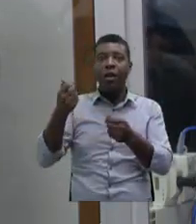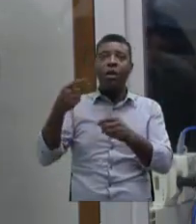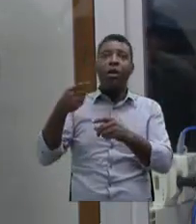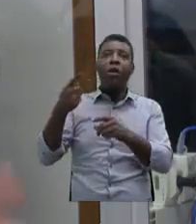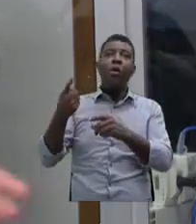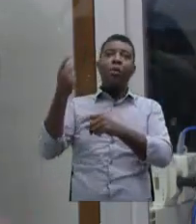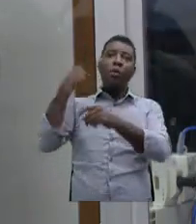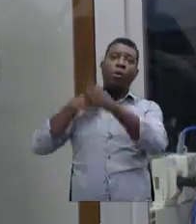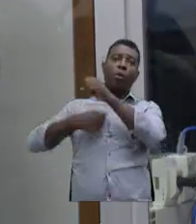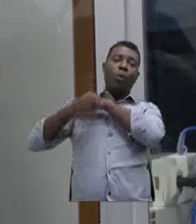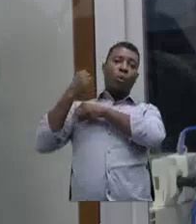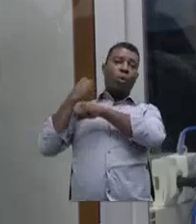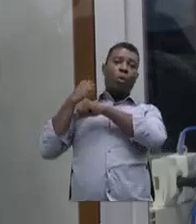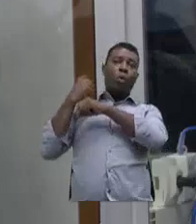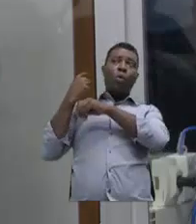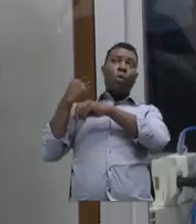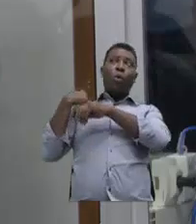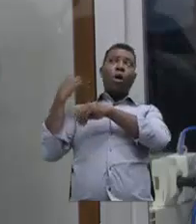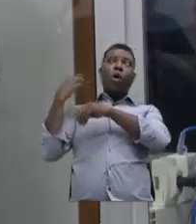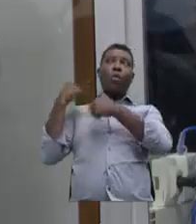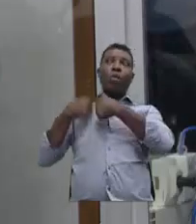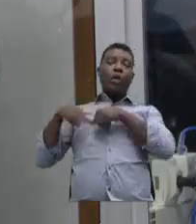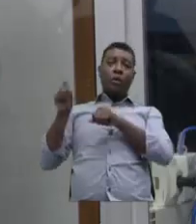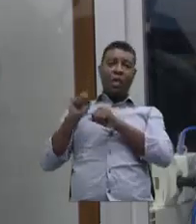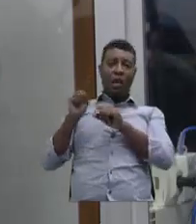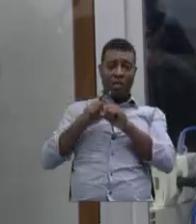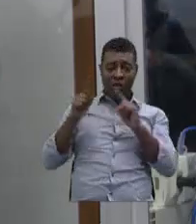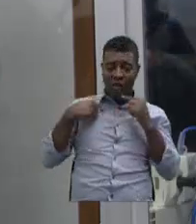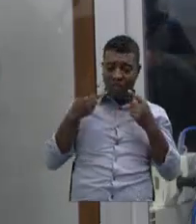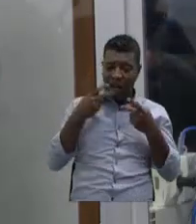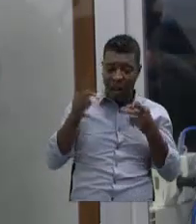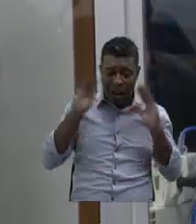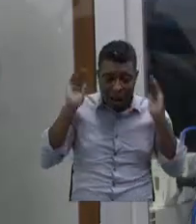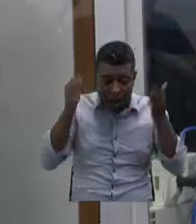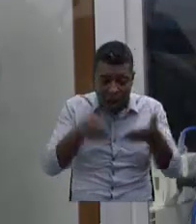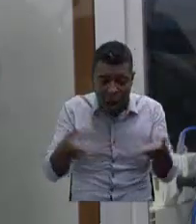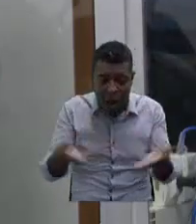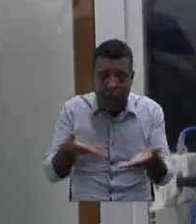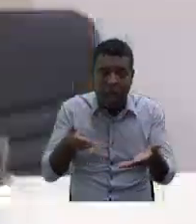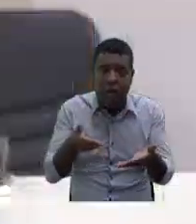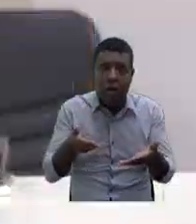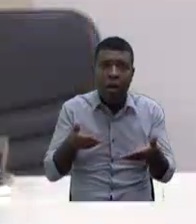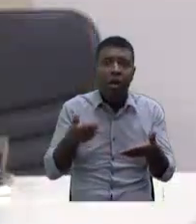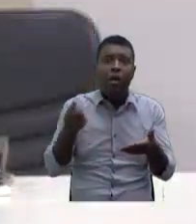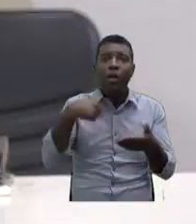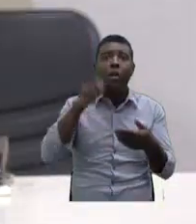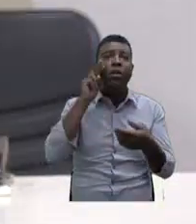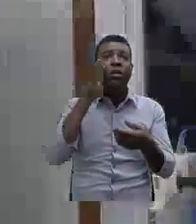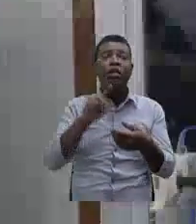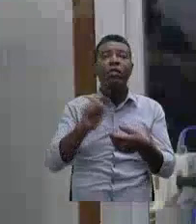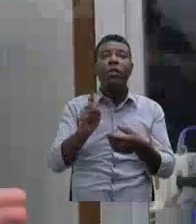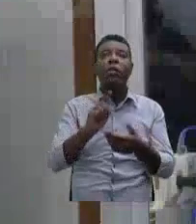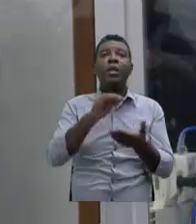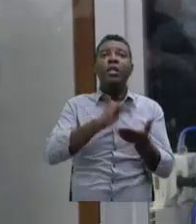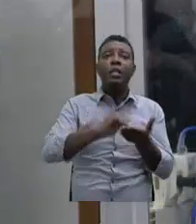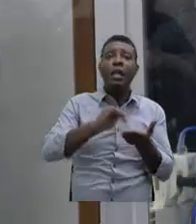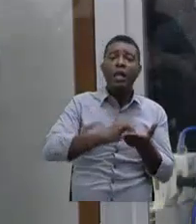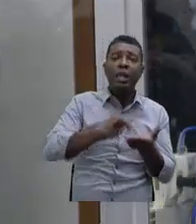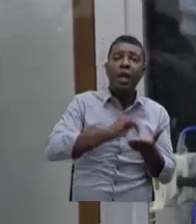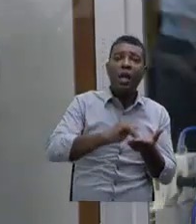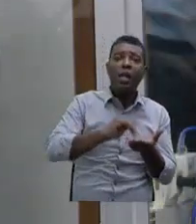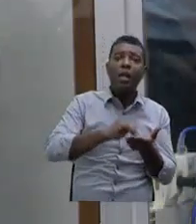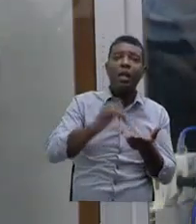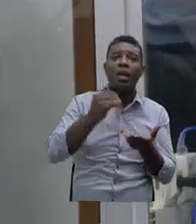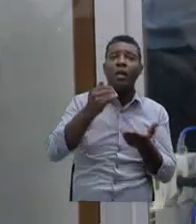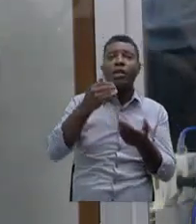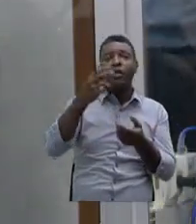mais especificamente de agora, nós não vimos nenhuma ação do governo do Estado, da Secretaria de Cultura, para o audiovisual,